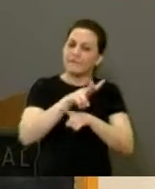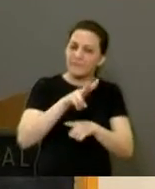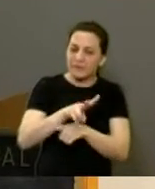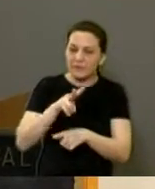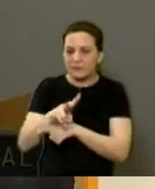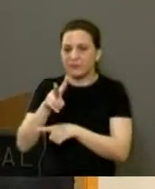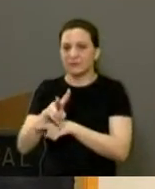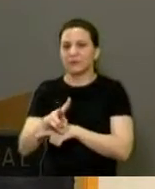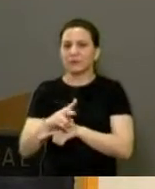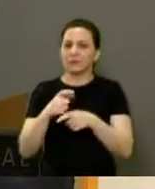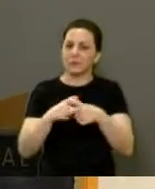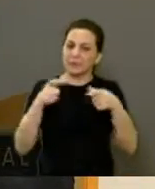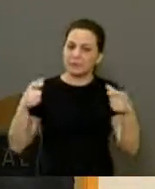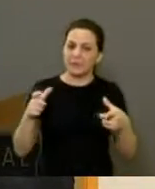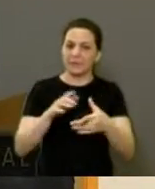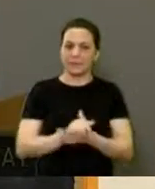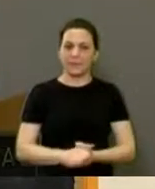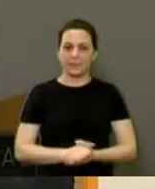fiscalização maior.